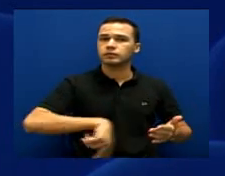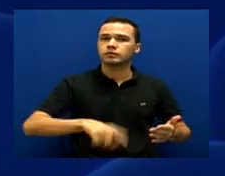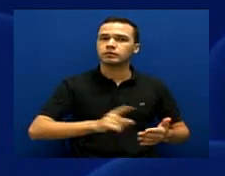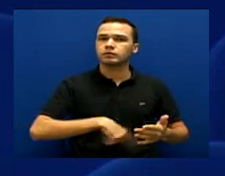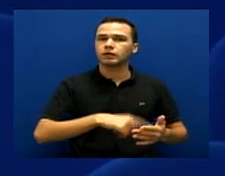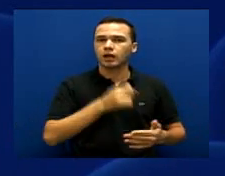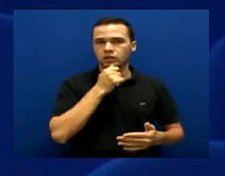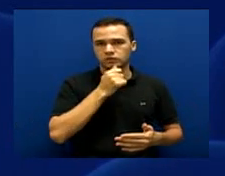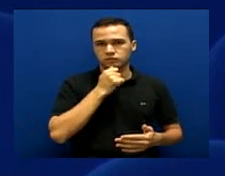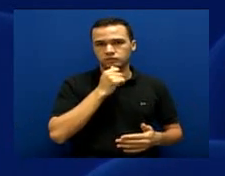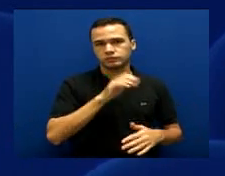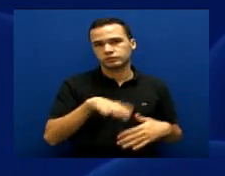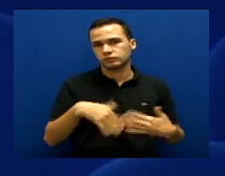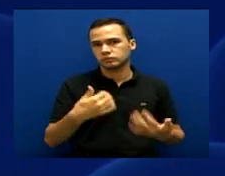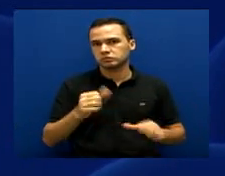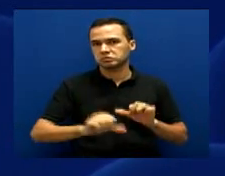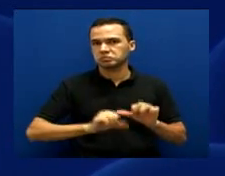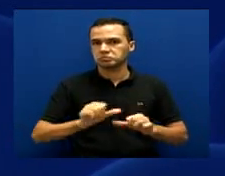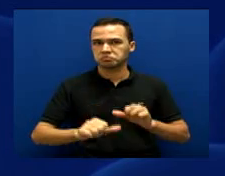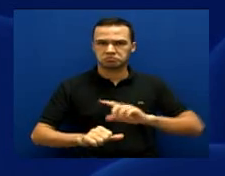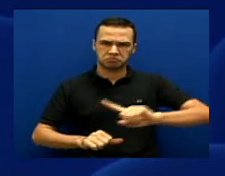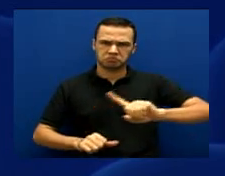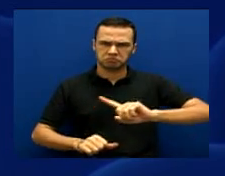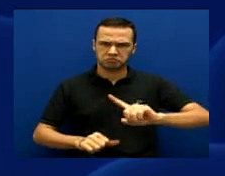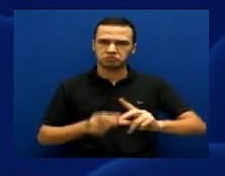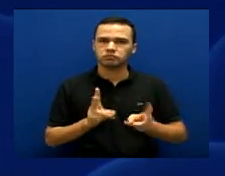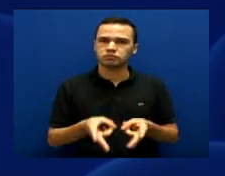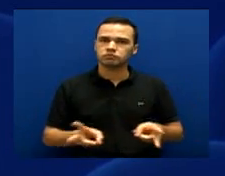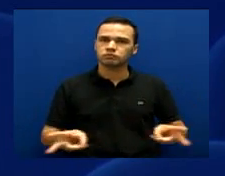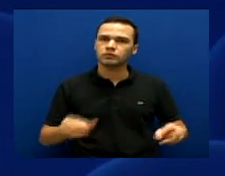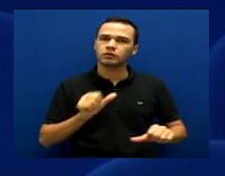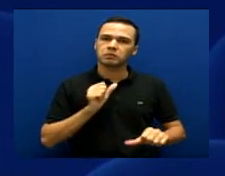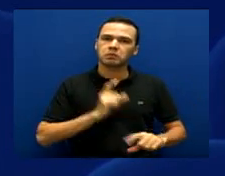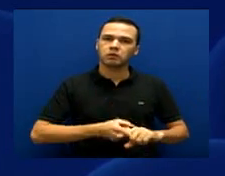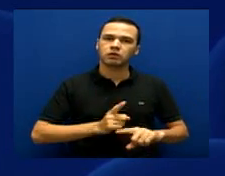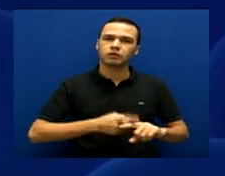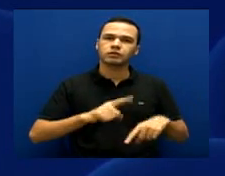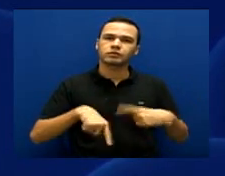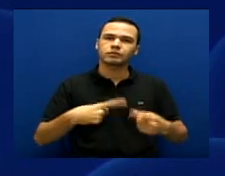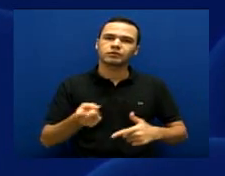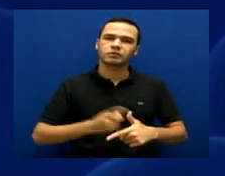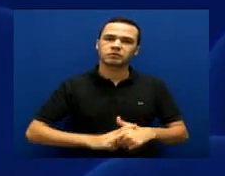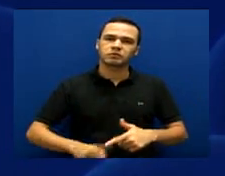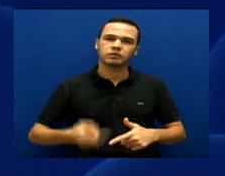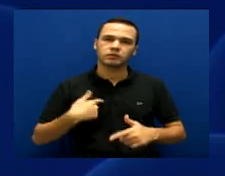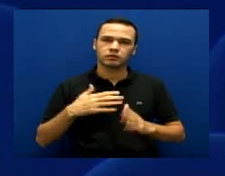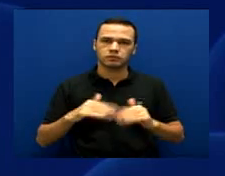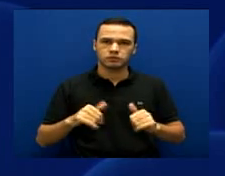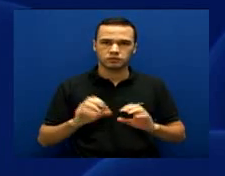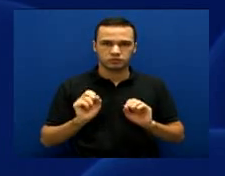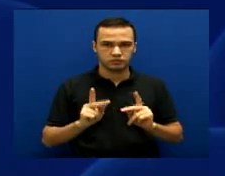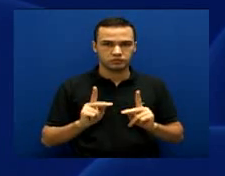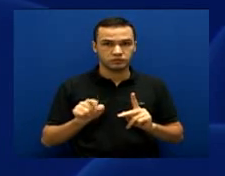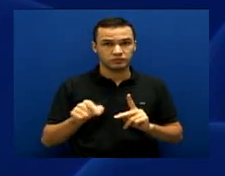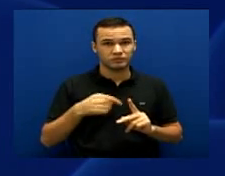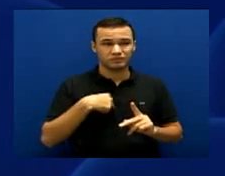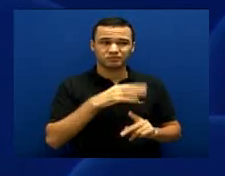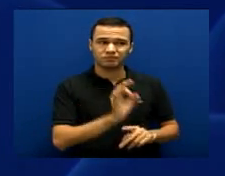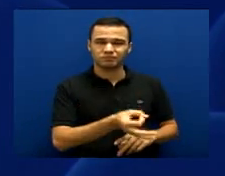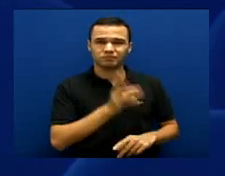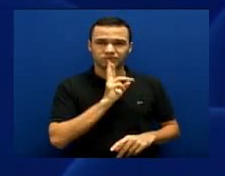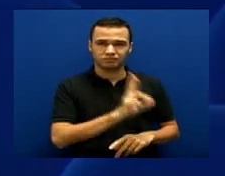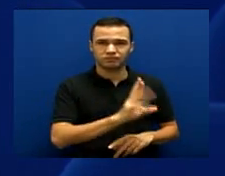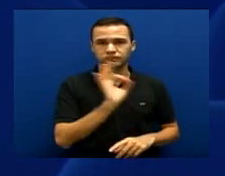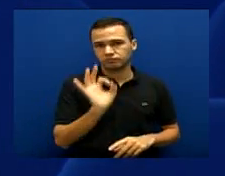então não mude a fonte não cancele porque vai dar problema é só isso que eu tô pedindo tá isso me confirmou